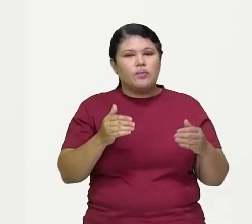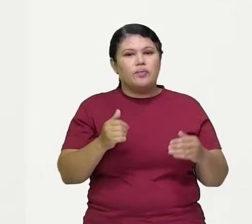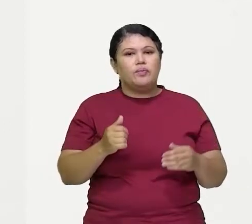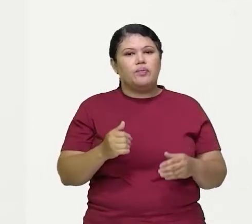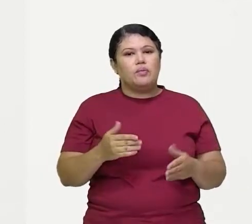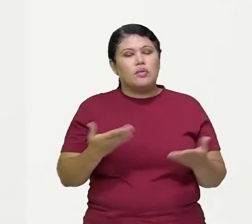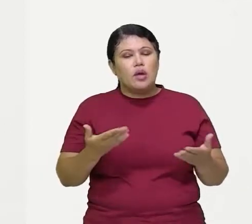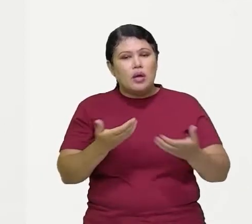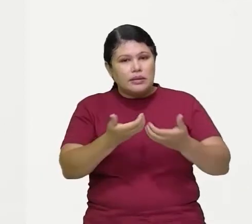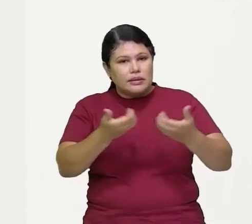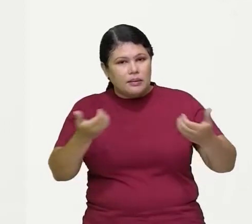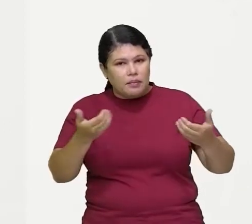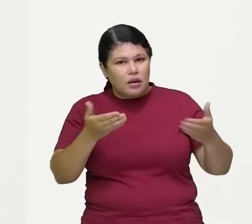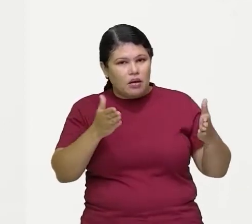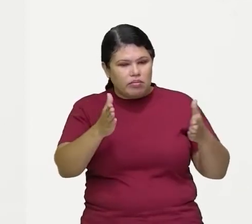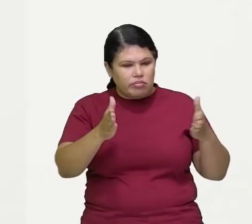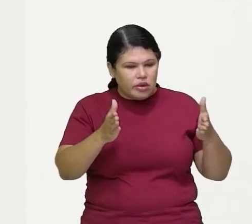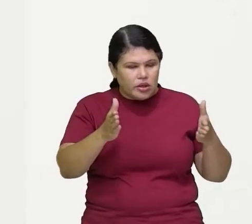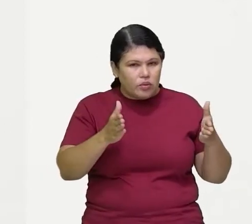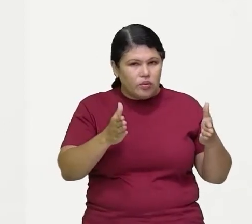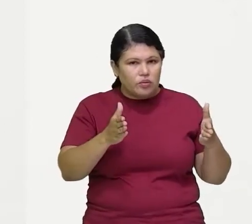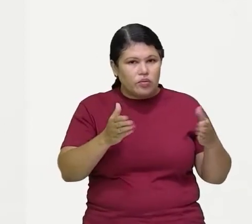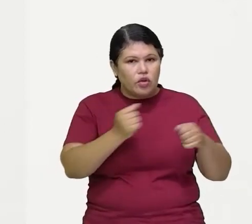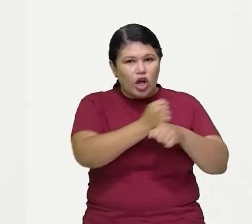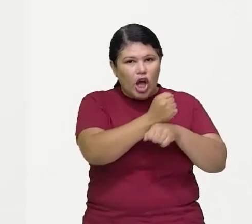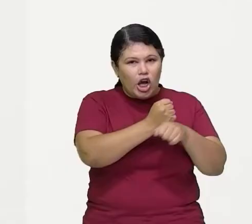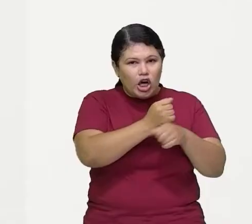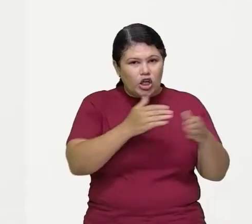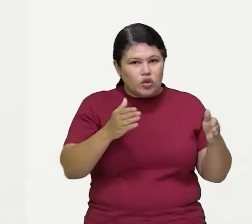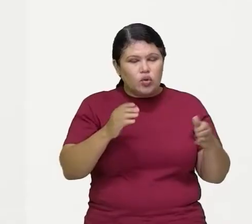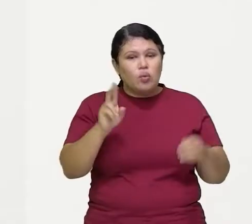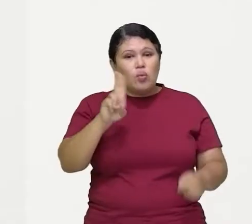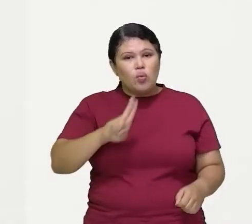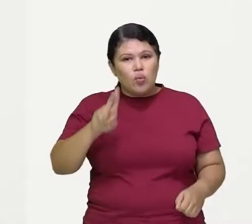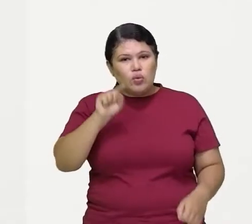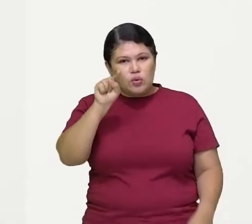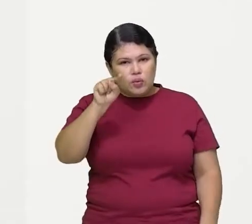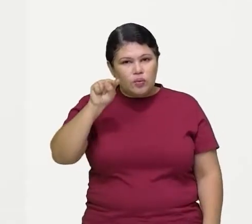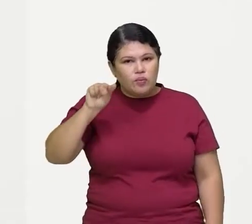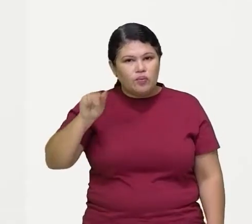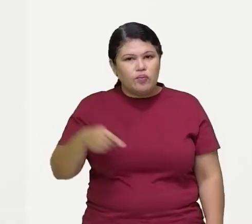certa extensão. Ou seja, muito longo, eu posso usar o ponto e vírgula.